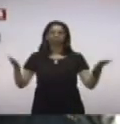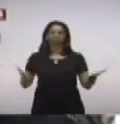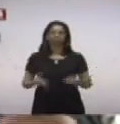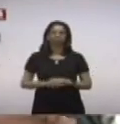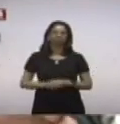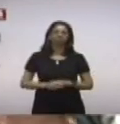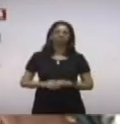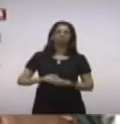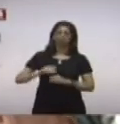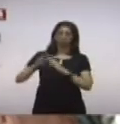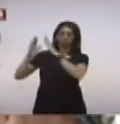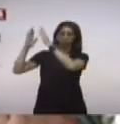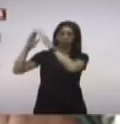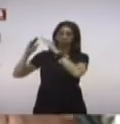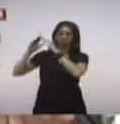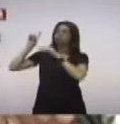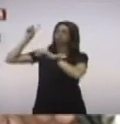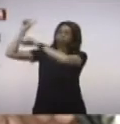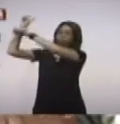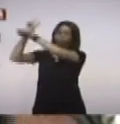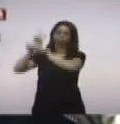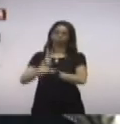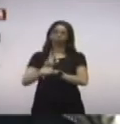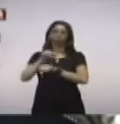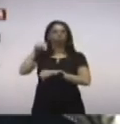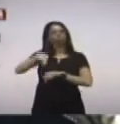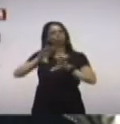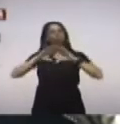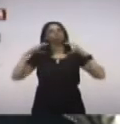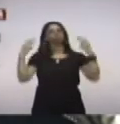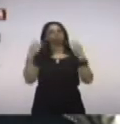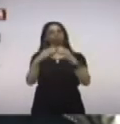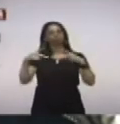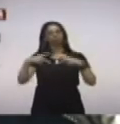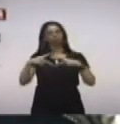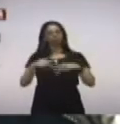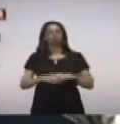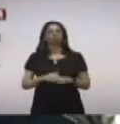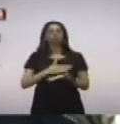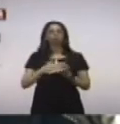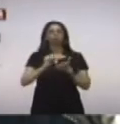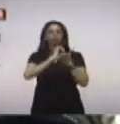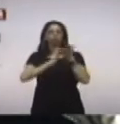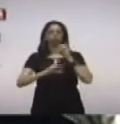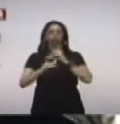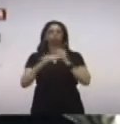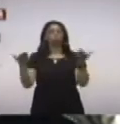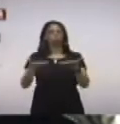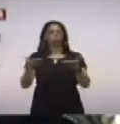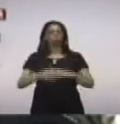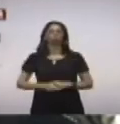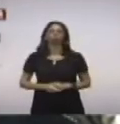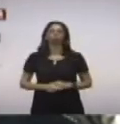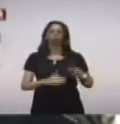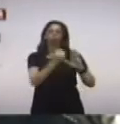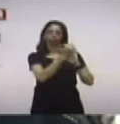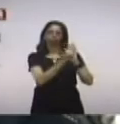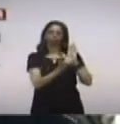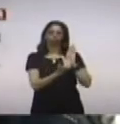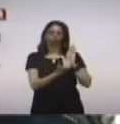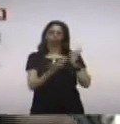invocando as bênçãos e a proteção de Deus a Câmara Municipal de Paulínia dá início aos trabalhos da sessão